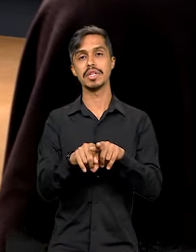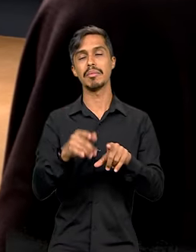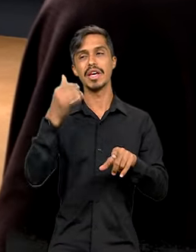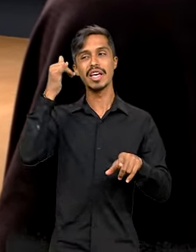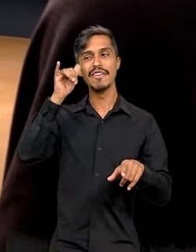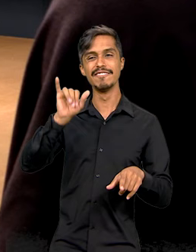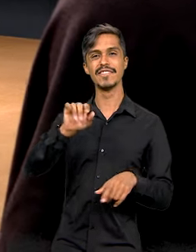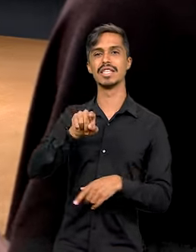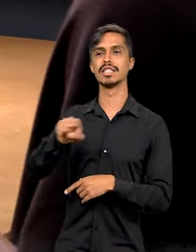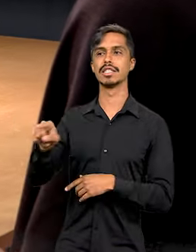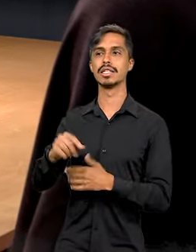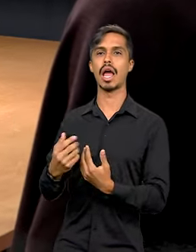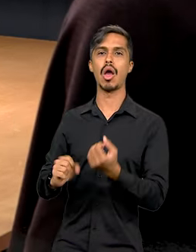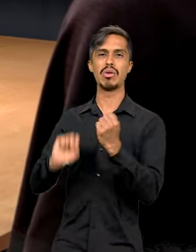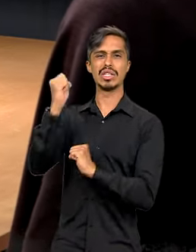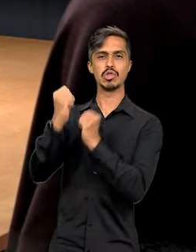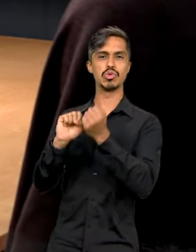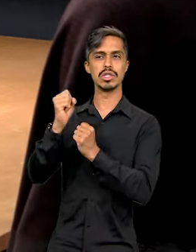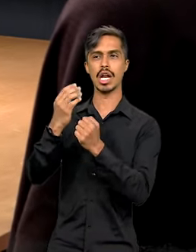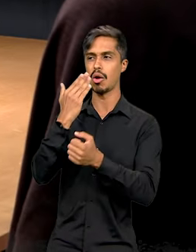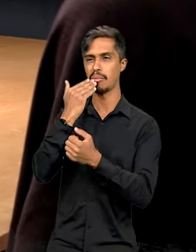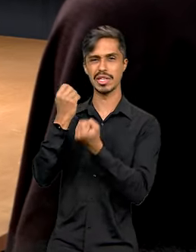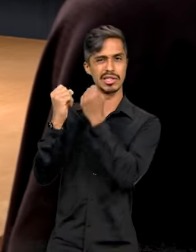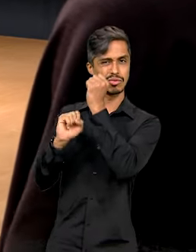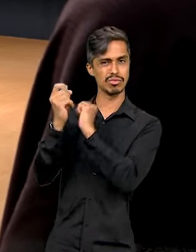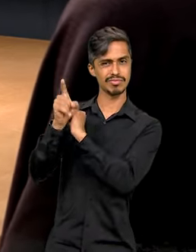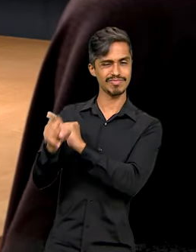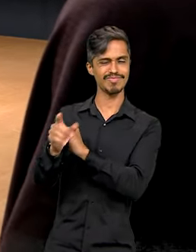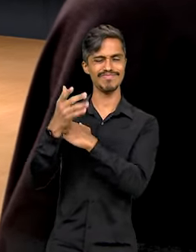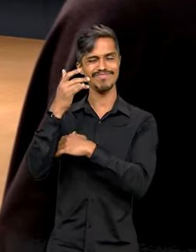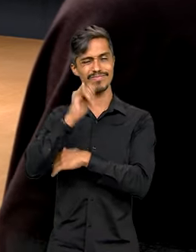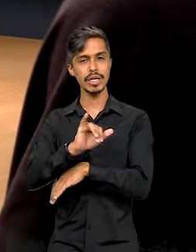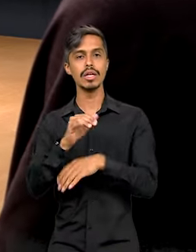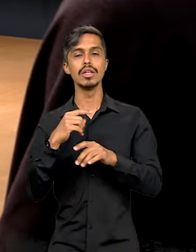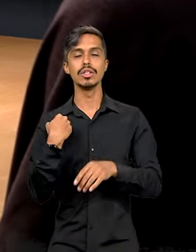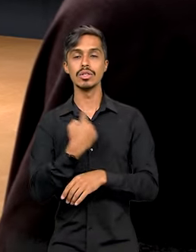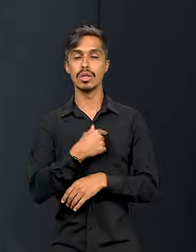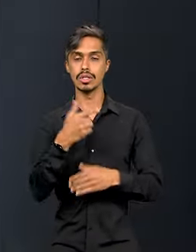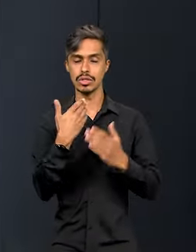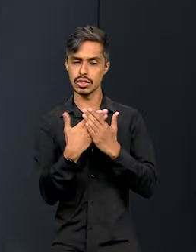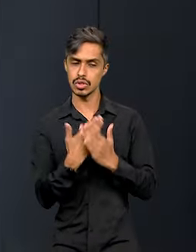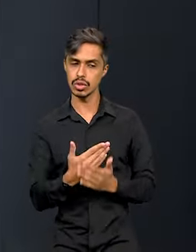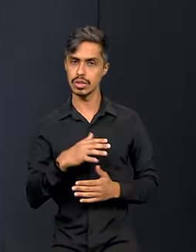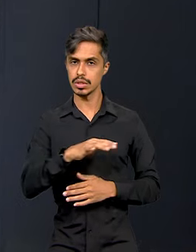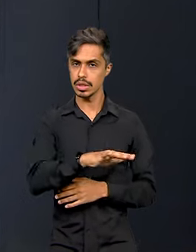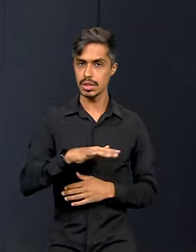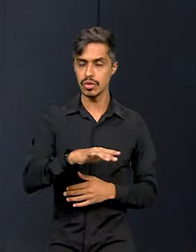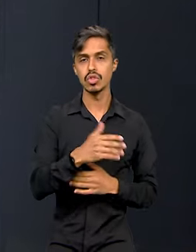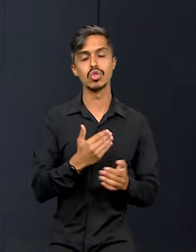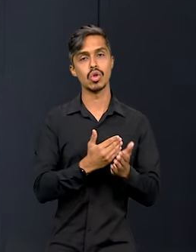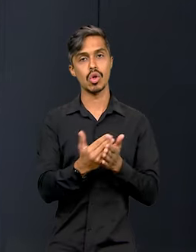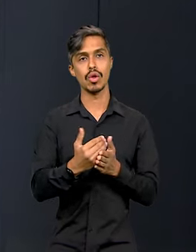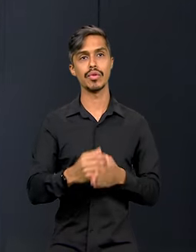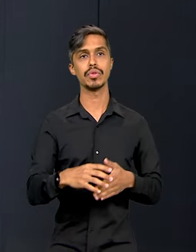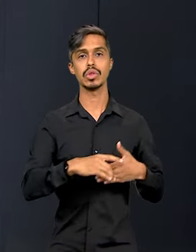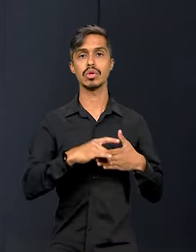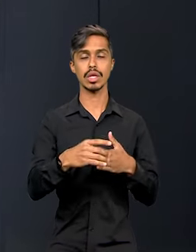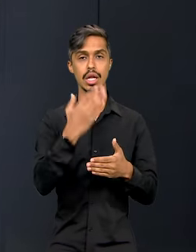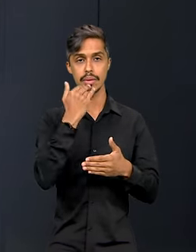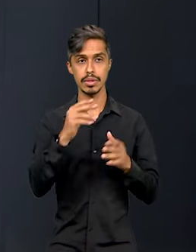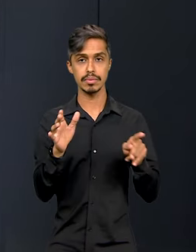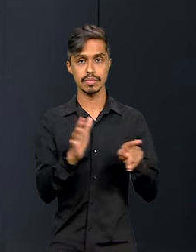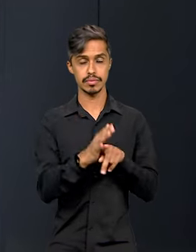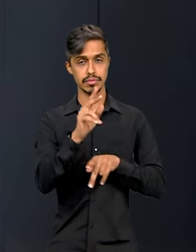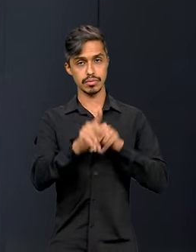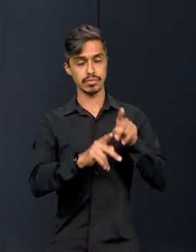ultraprocessados eh nós temos já muitos estudos que consolidam essa posição que foi levantada inicialmente no guia alimentar da